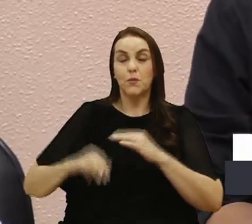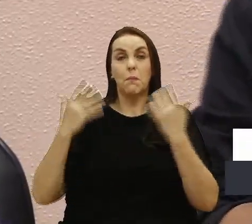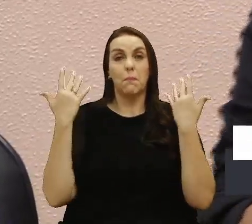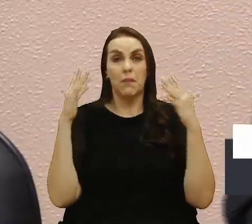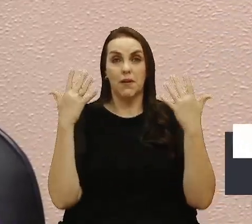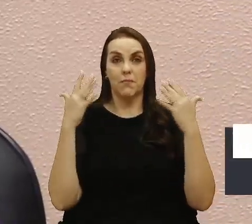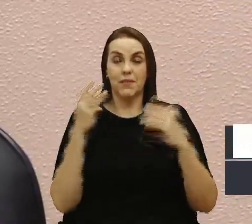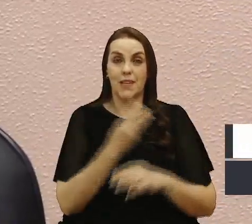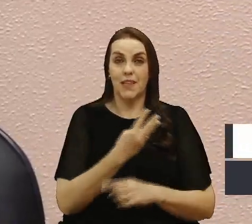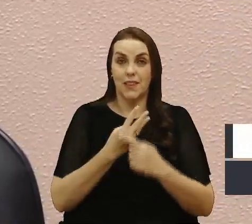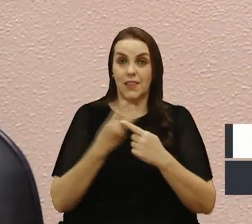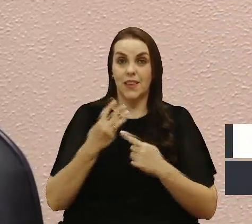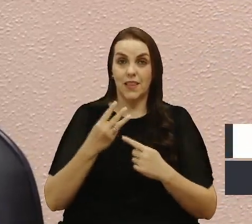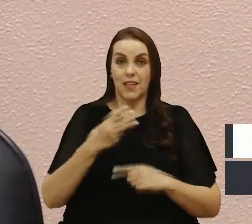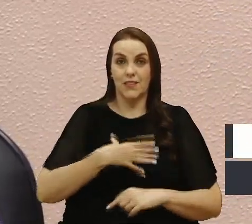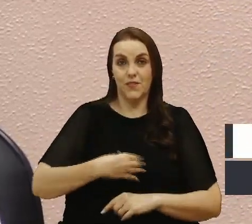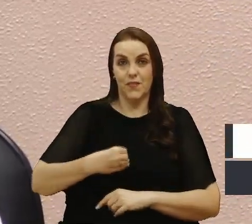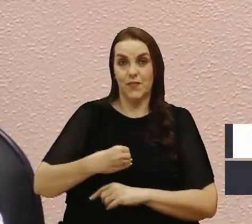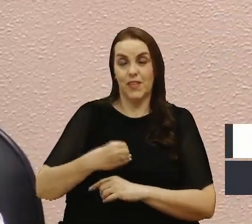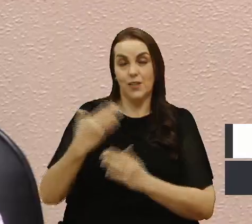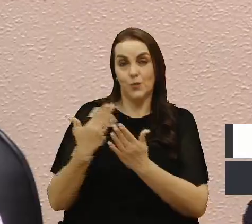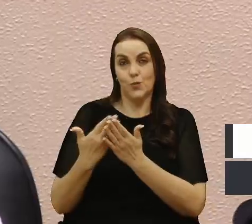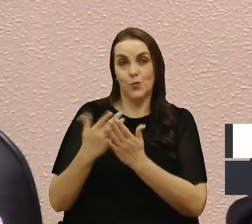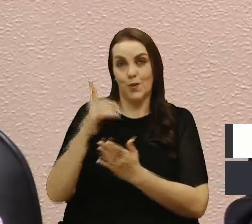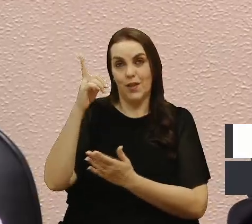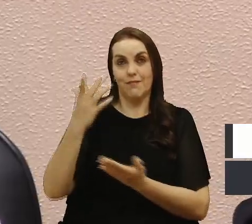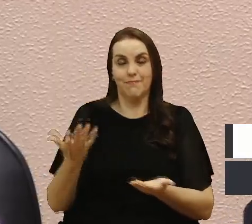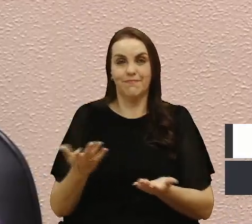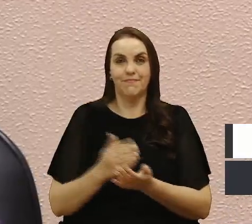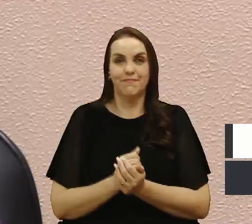lá. Vossa Excelência sabe disso. É uma história.